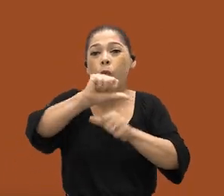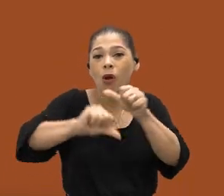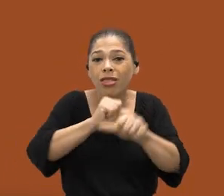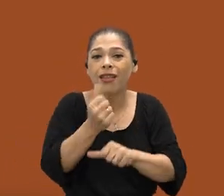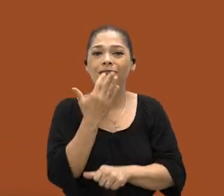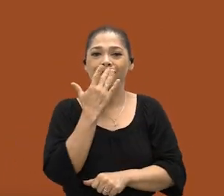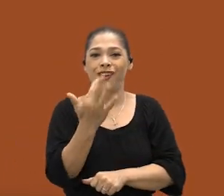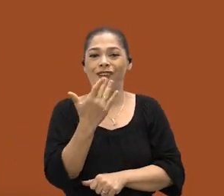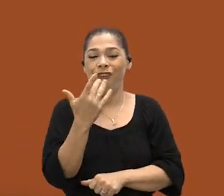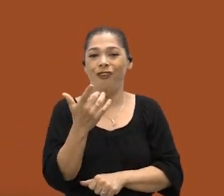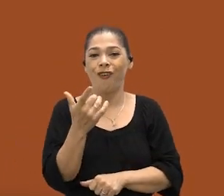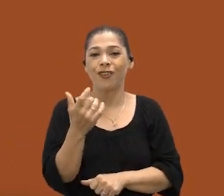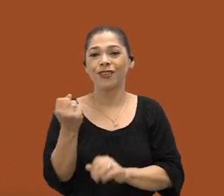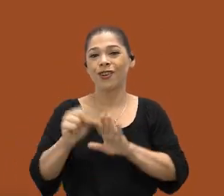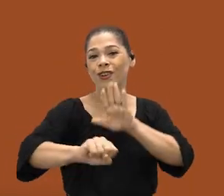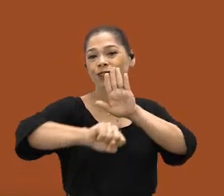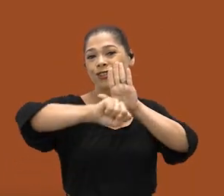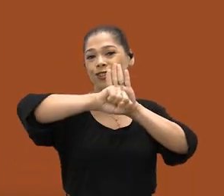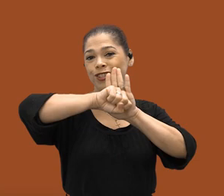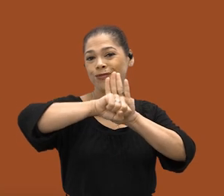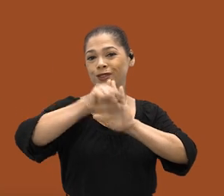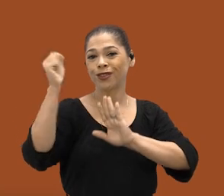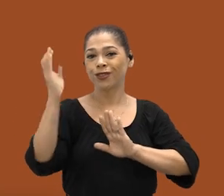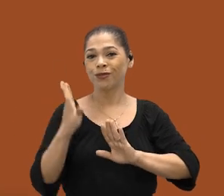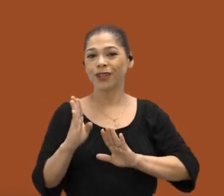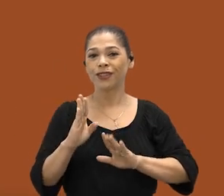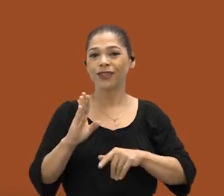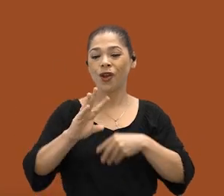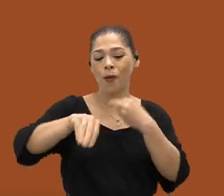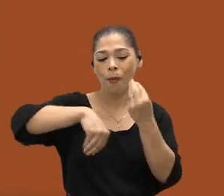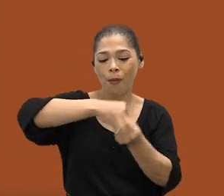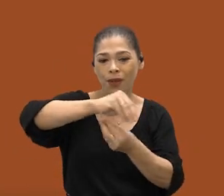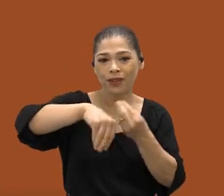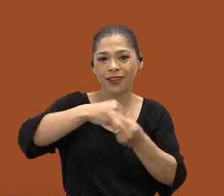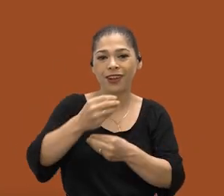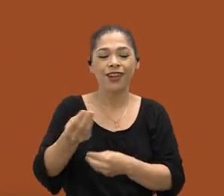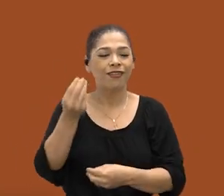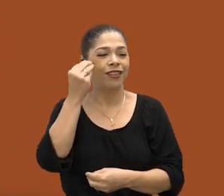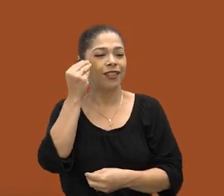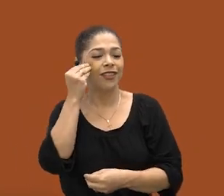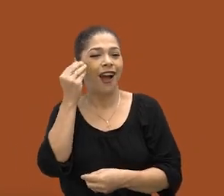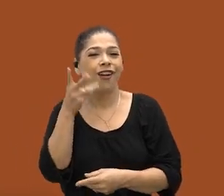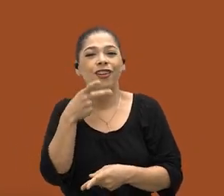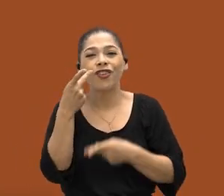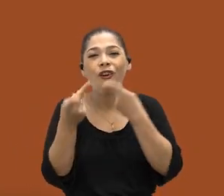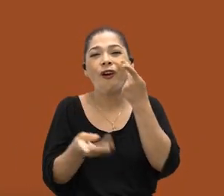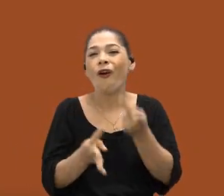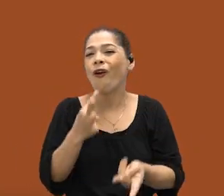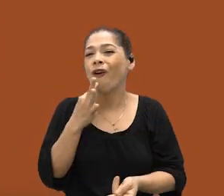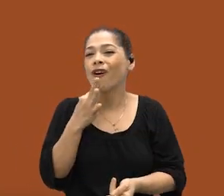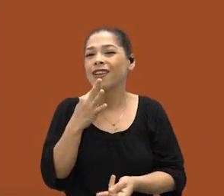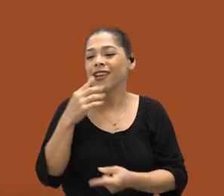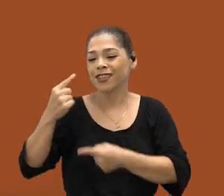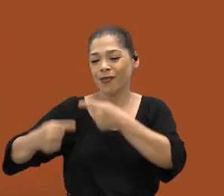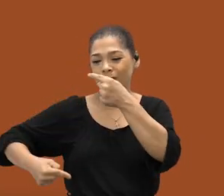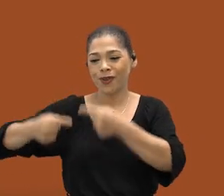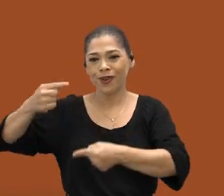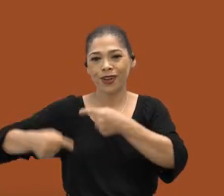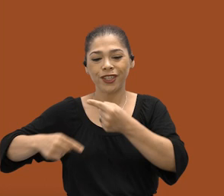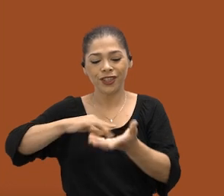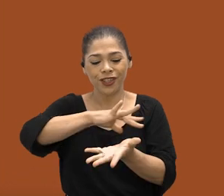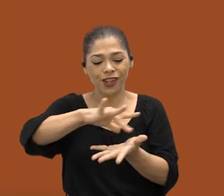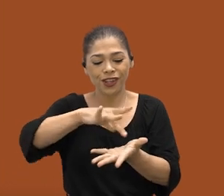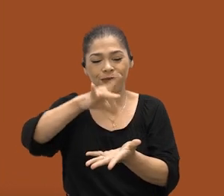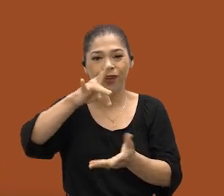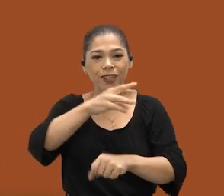cor seja vão ser vão ser símbolos do Brasil mestiço E aí que a gente vai começar a gestar aquilo que a gente conhece como política da